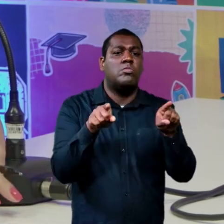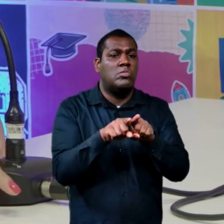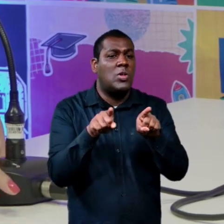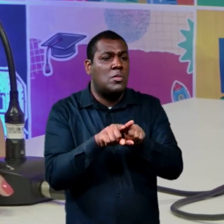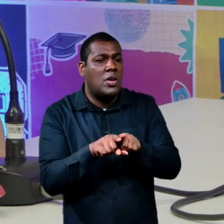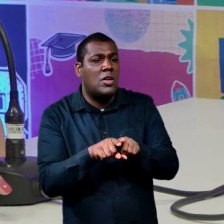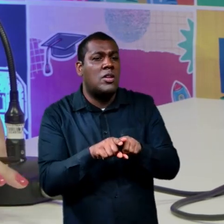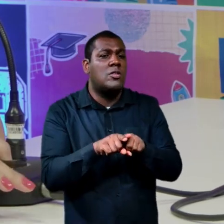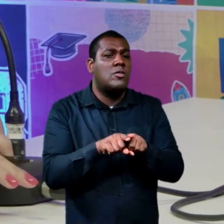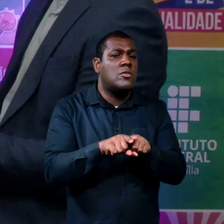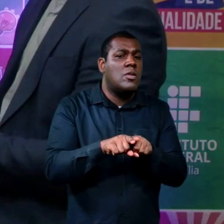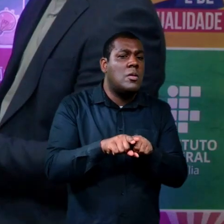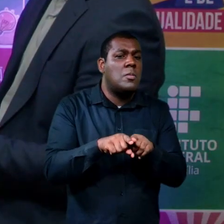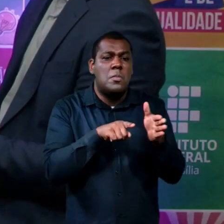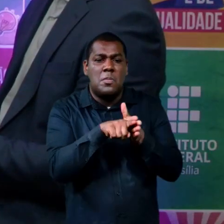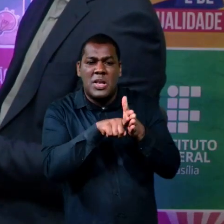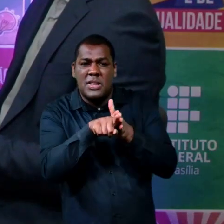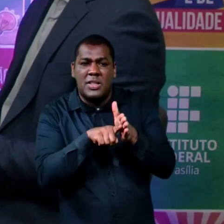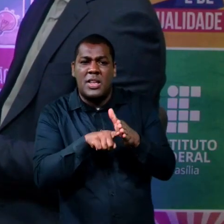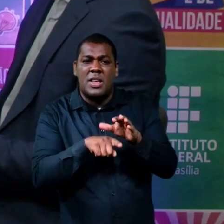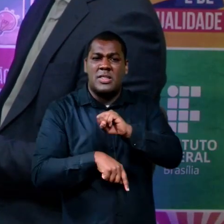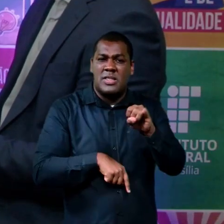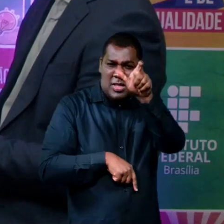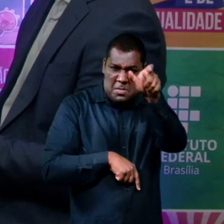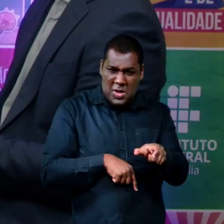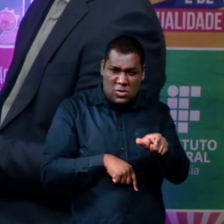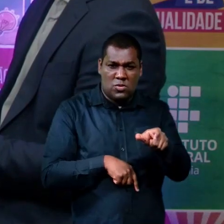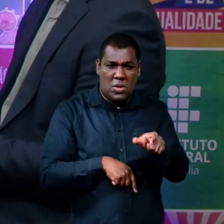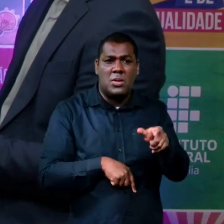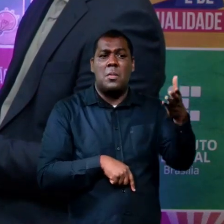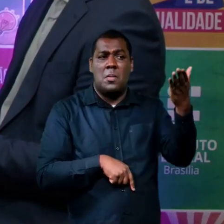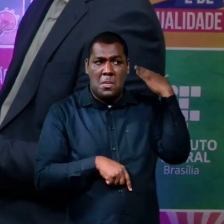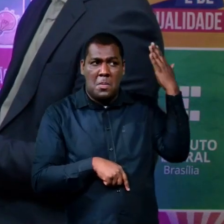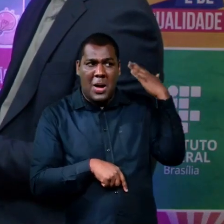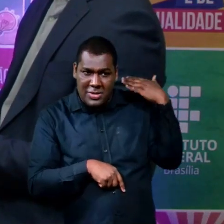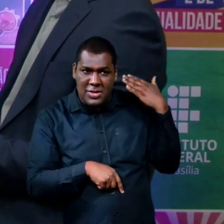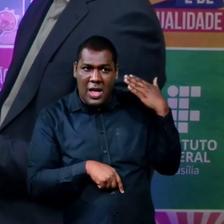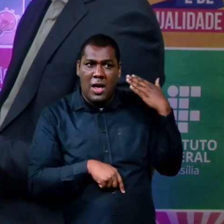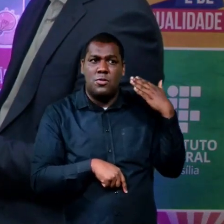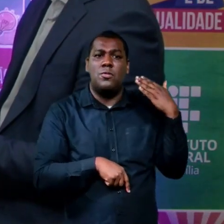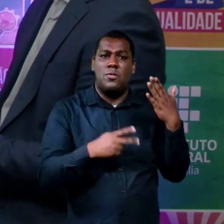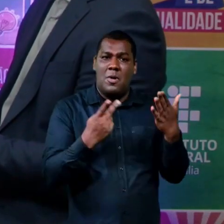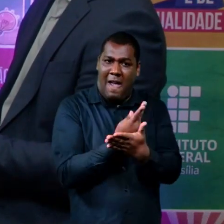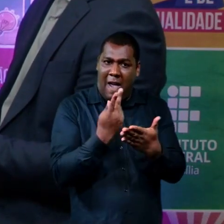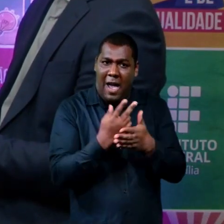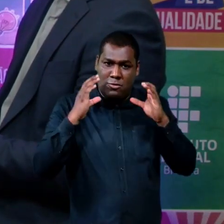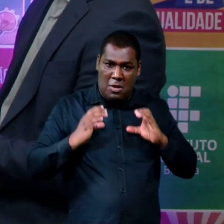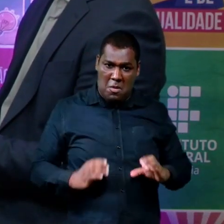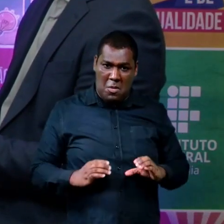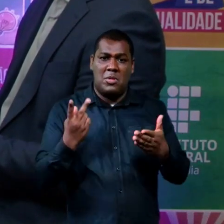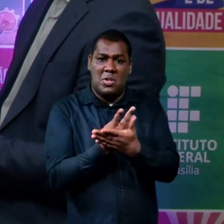ver se esse servidor, vamos dizer assim, ele tem uma conduta repetitiva, o impacto